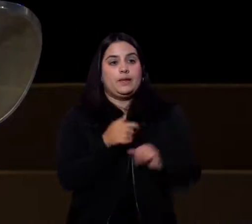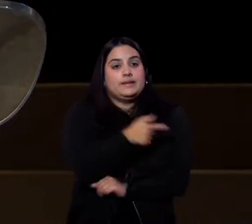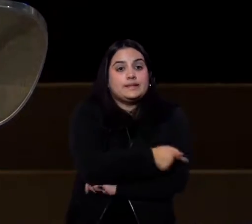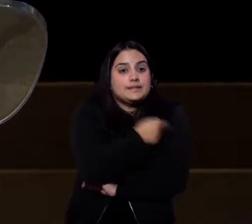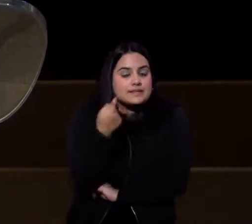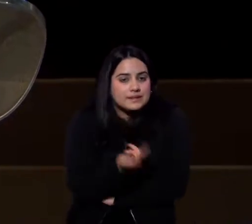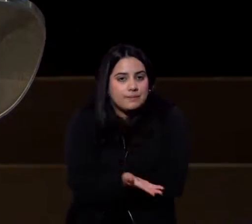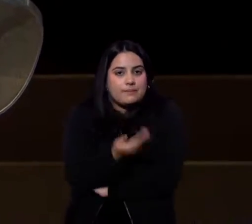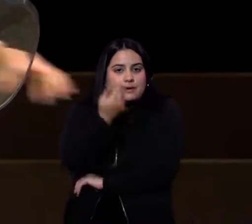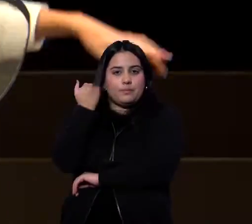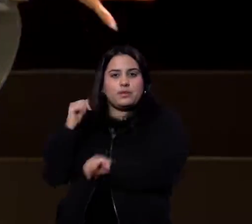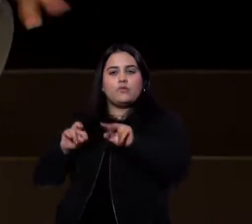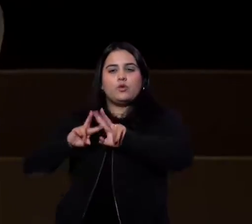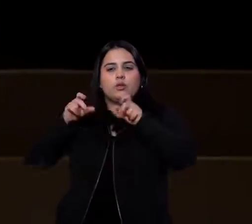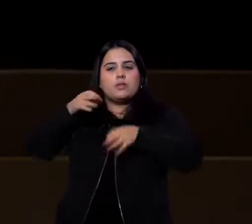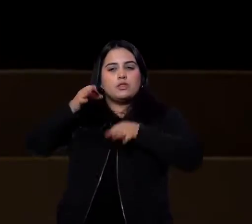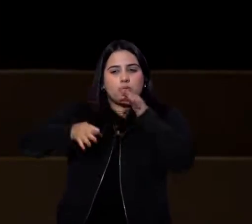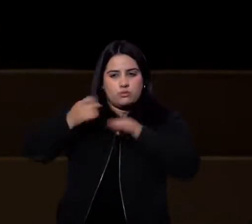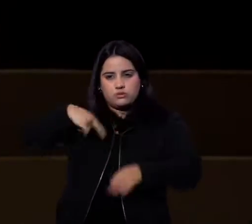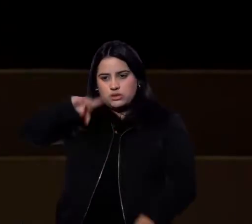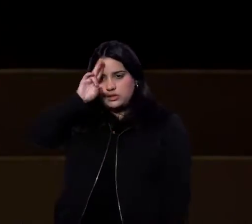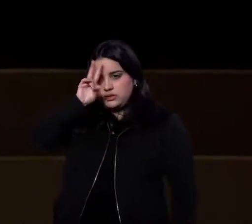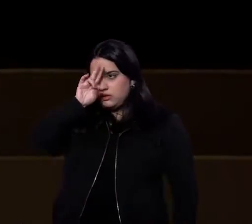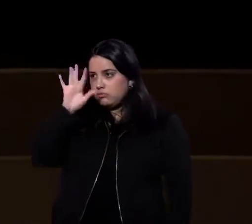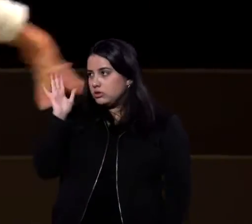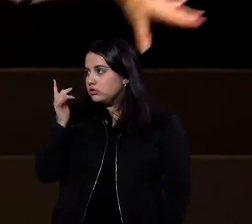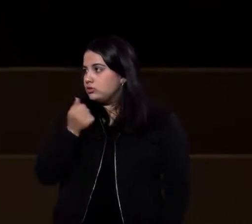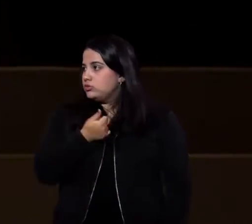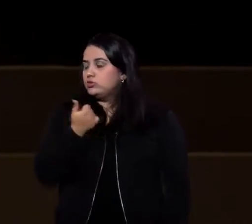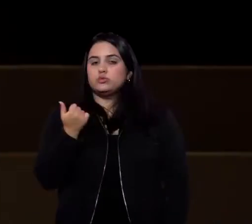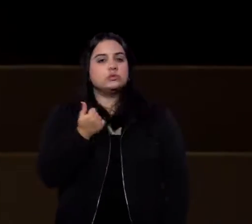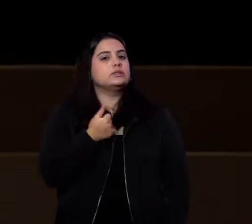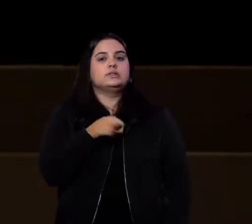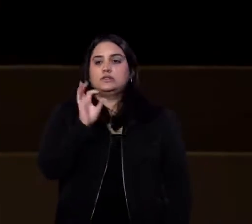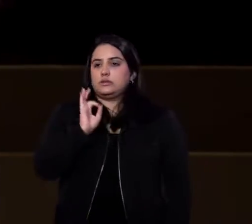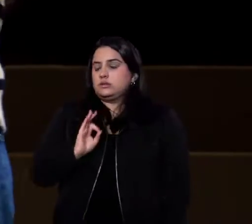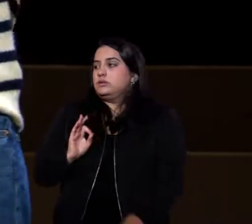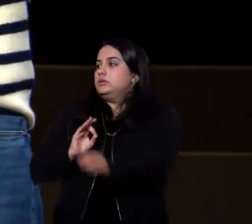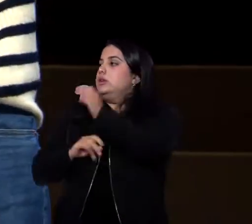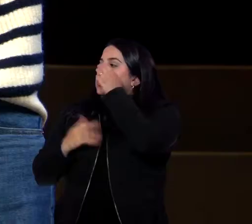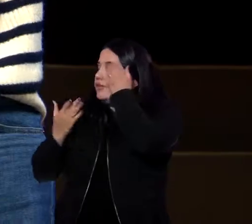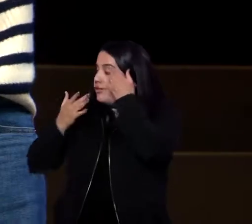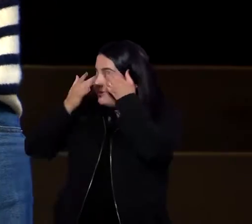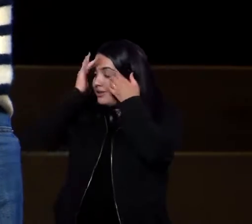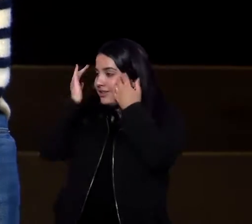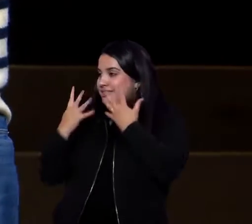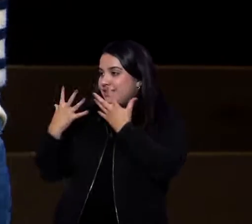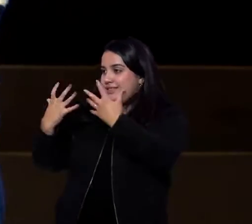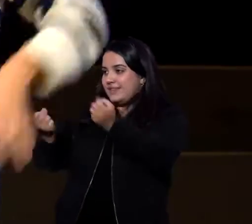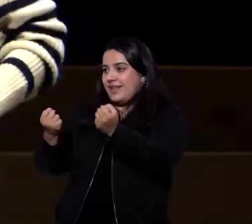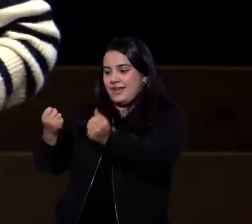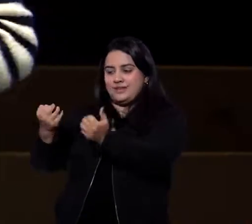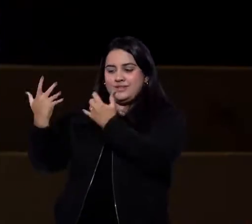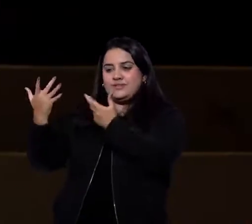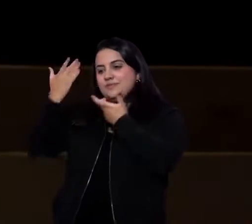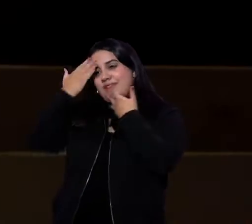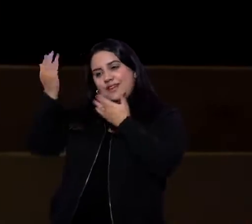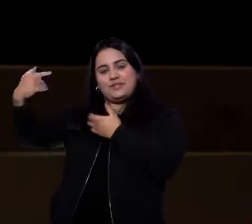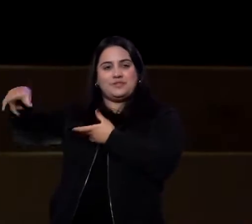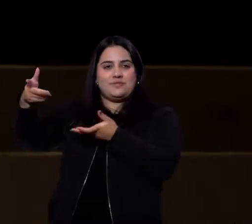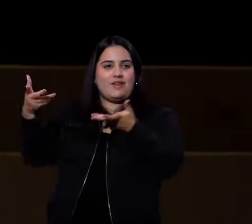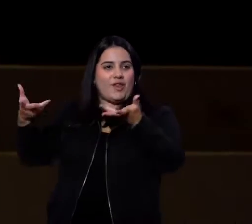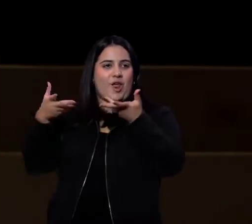o tribunal. Vocês lembram da galera aqui? Isso aí. Inclusive, pessoas que aceitaram subir aqui, muito obrigada, viu? Vocês são